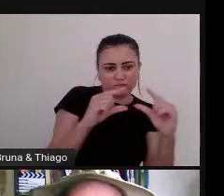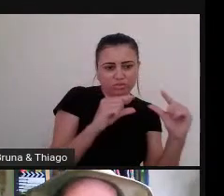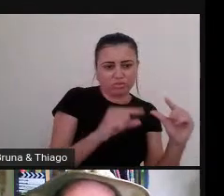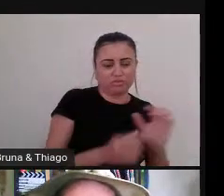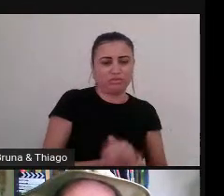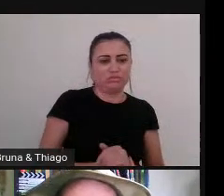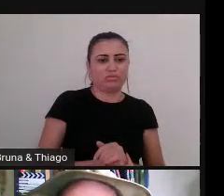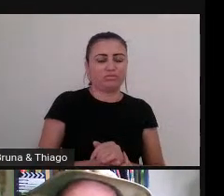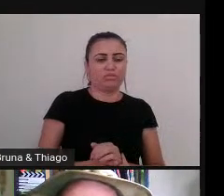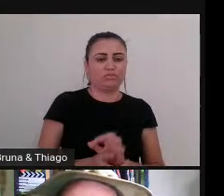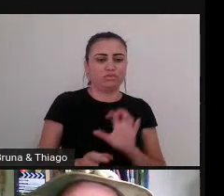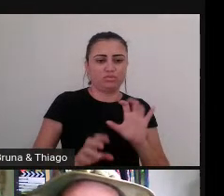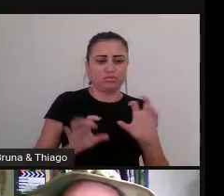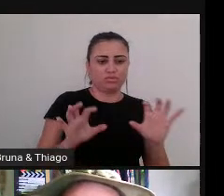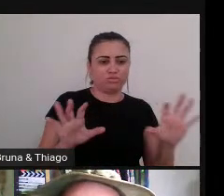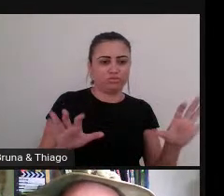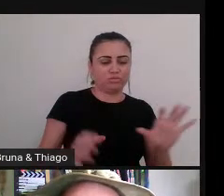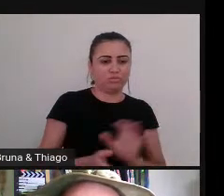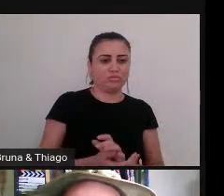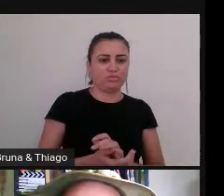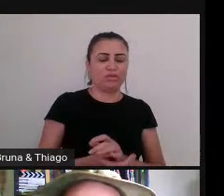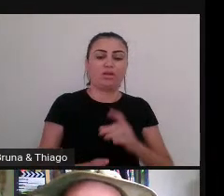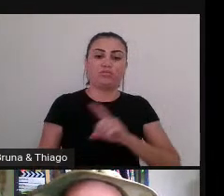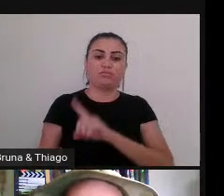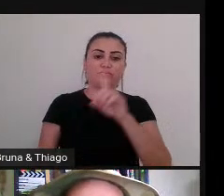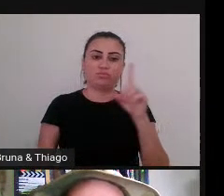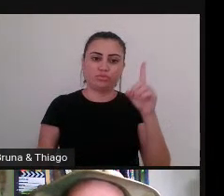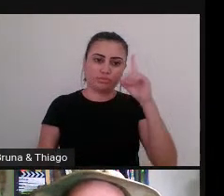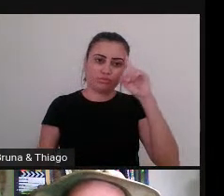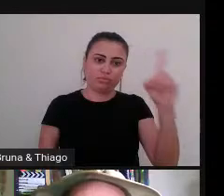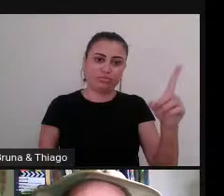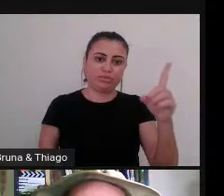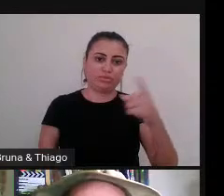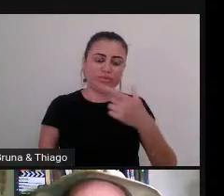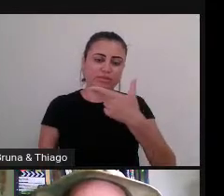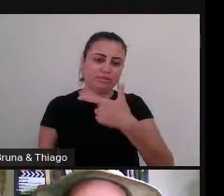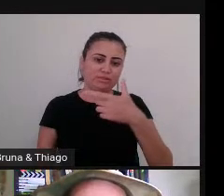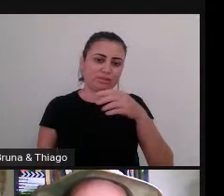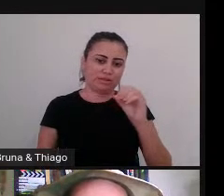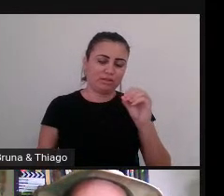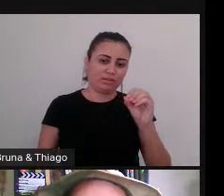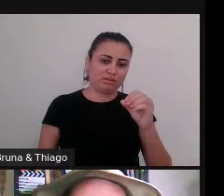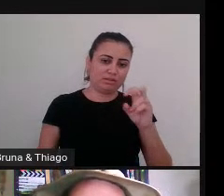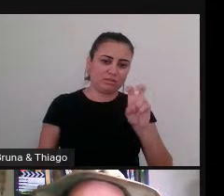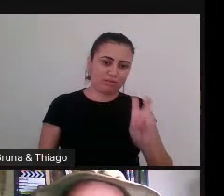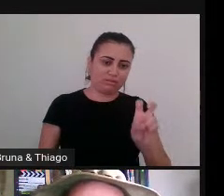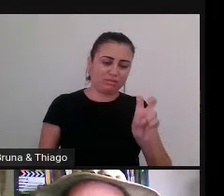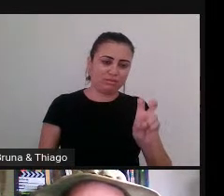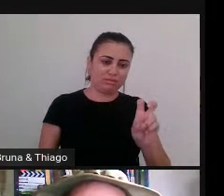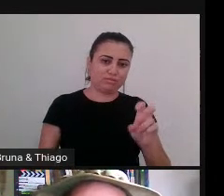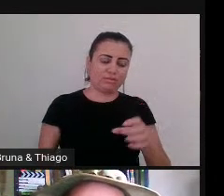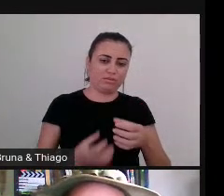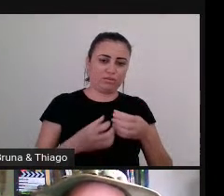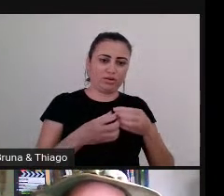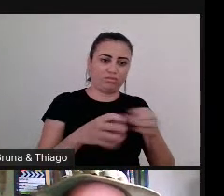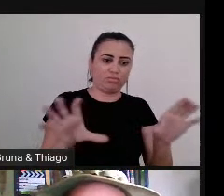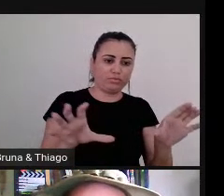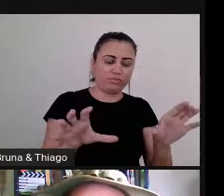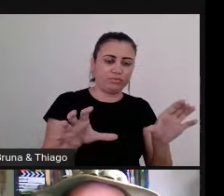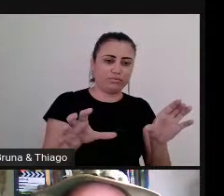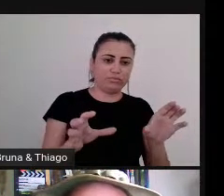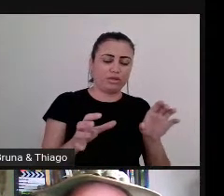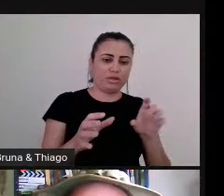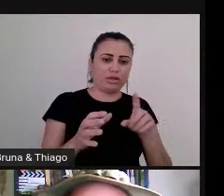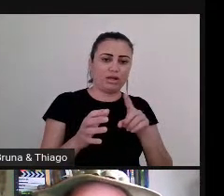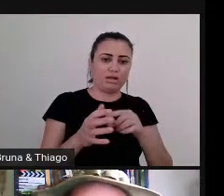voltando de vez em quando. E aí no dia 105, eclodiram, ela rompeu isso aqui e saiu um monte de caranguejeirinha andando por aqui. Uma média de